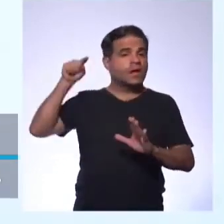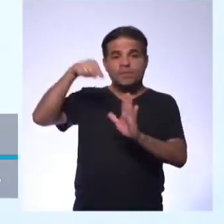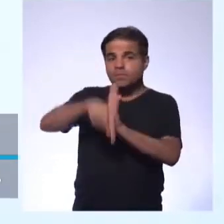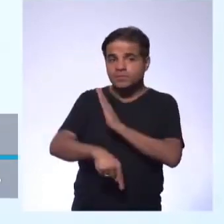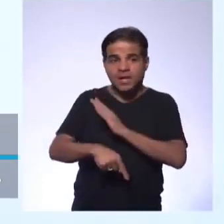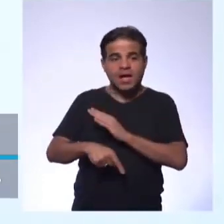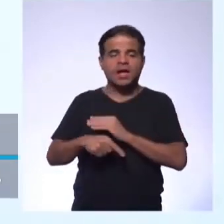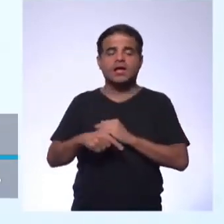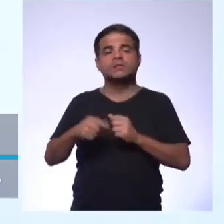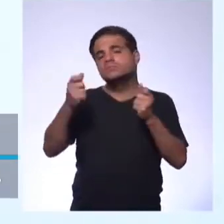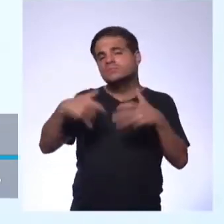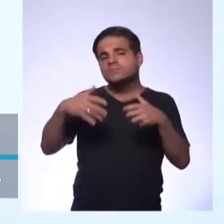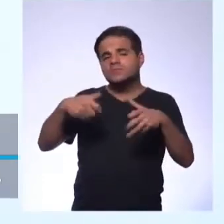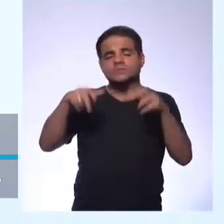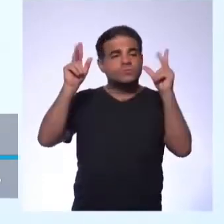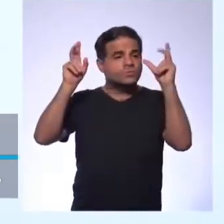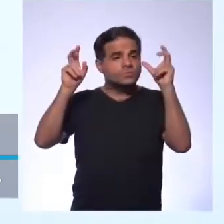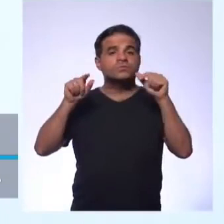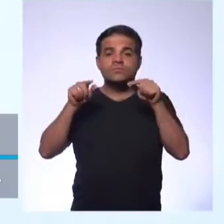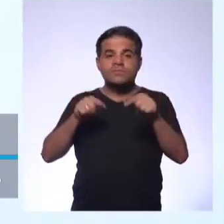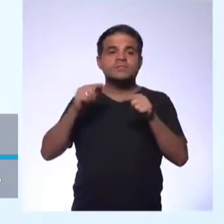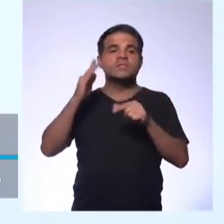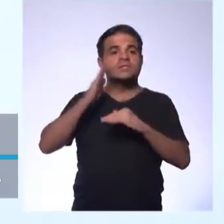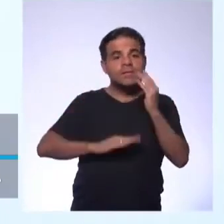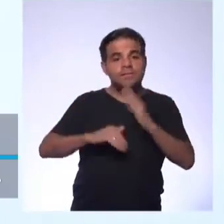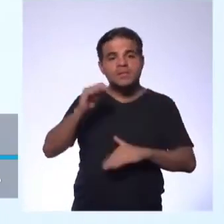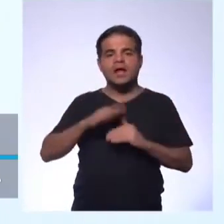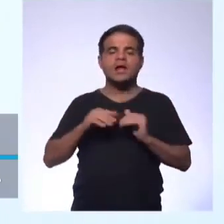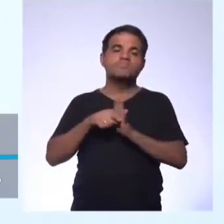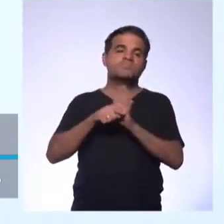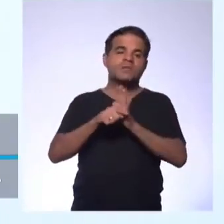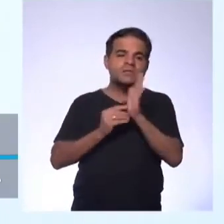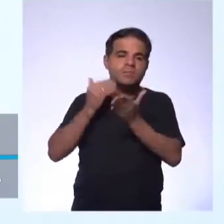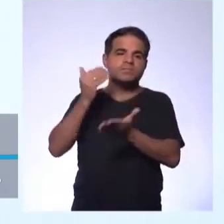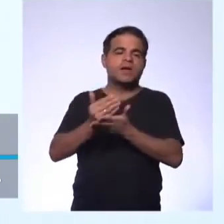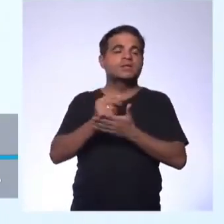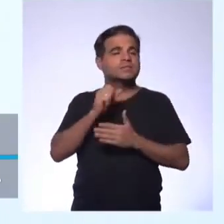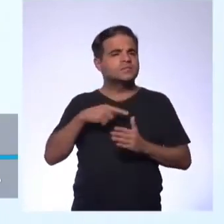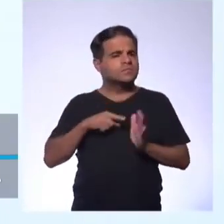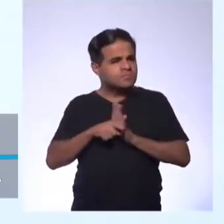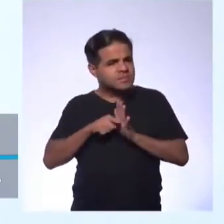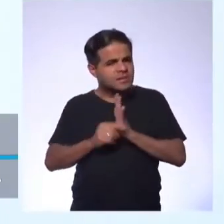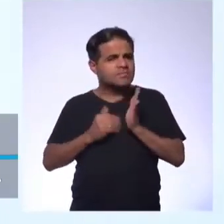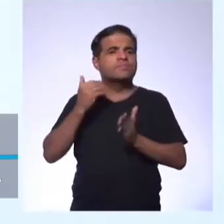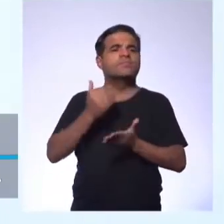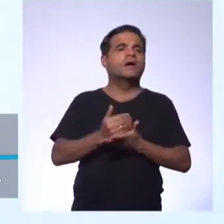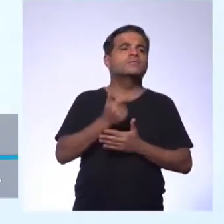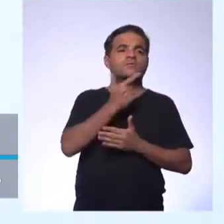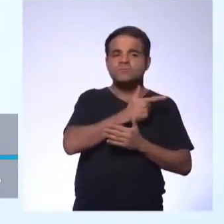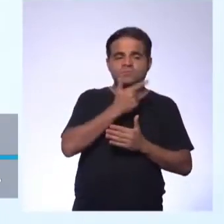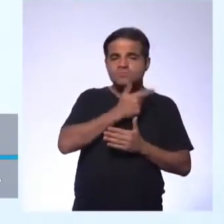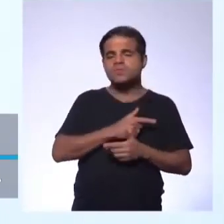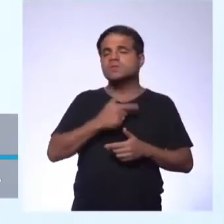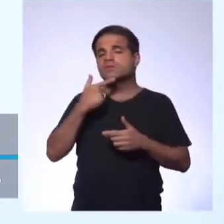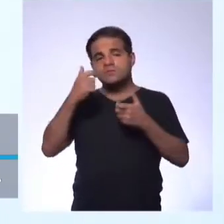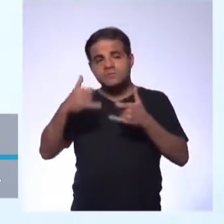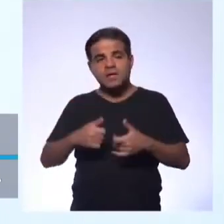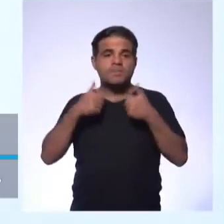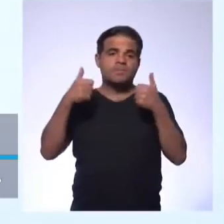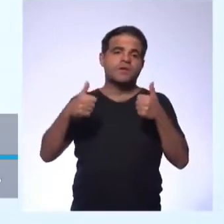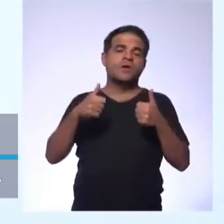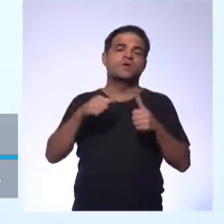profundidade para dissertar sobre um assunto, mas é aquele que tem a habilidade de pesquisar mais. Se eu for pesquisar um pouquinho mais, eu vou conseguir falar um pouco melhor